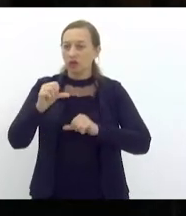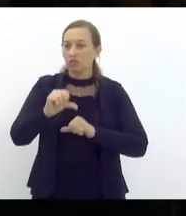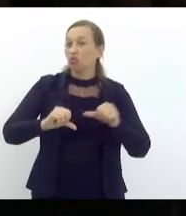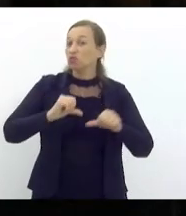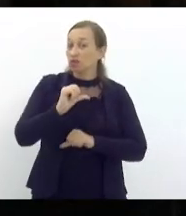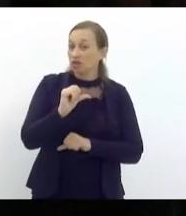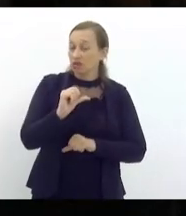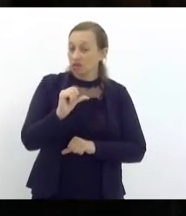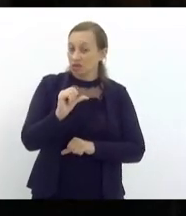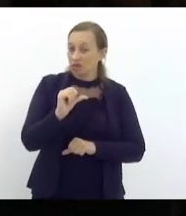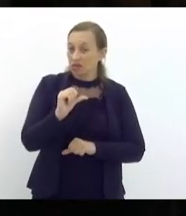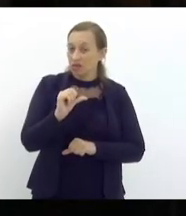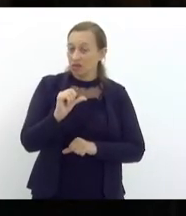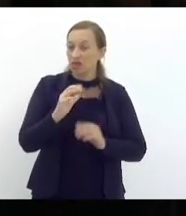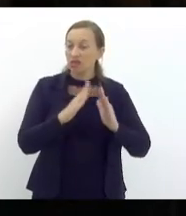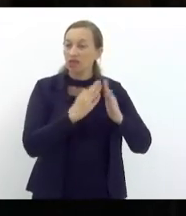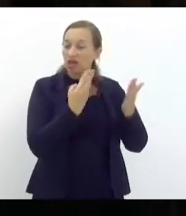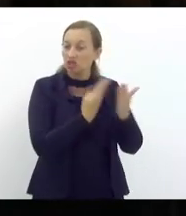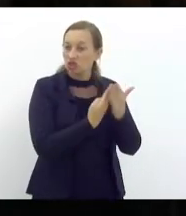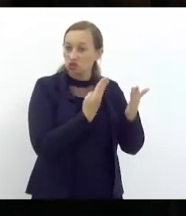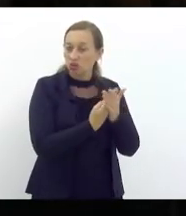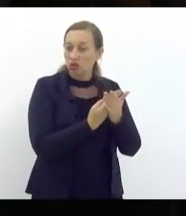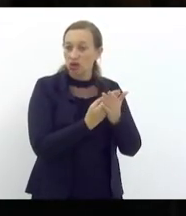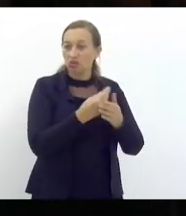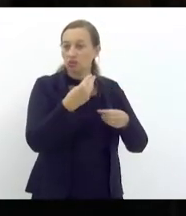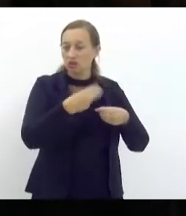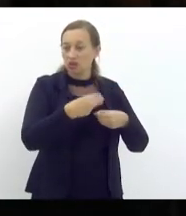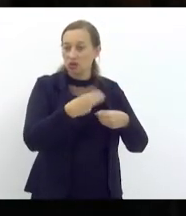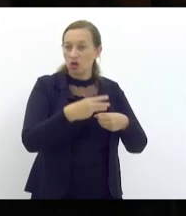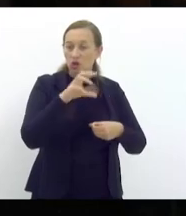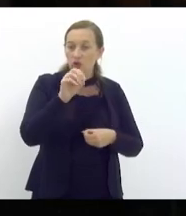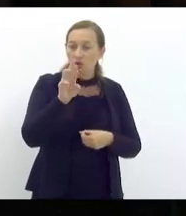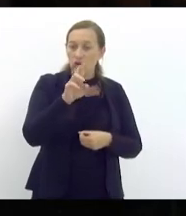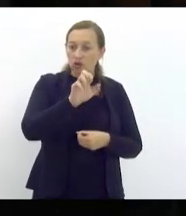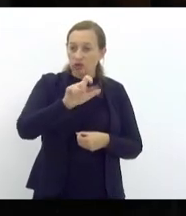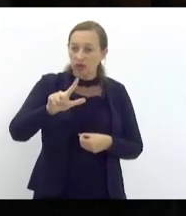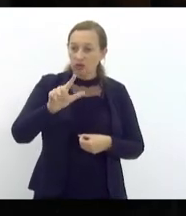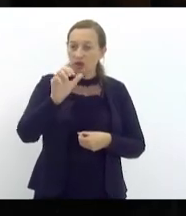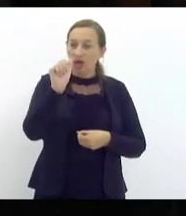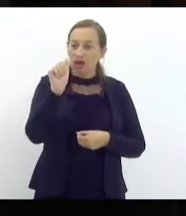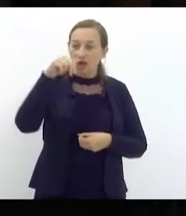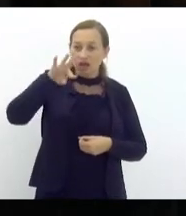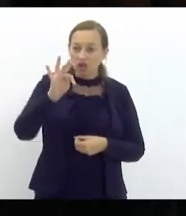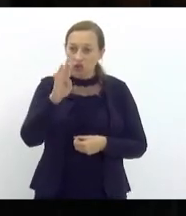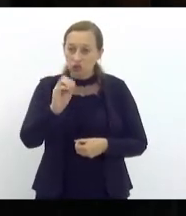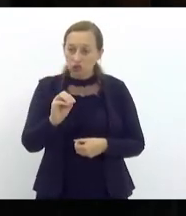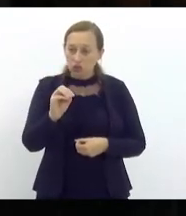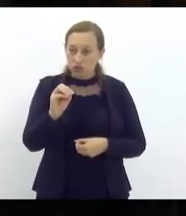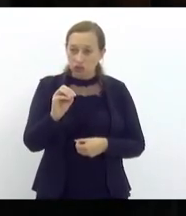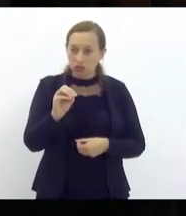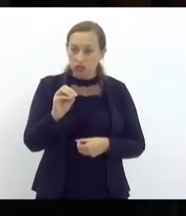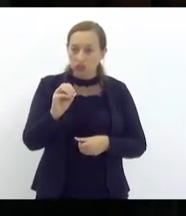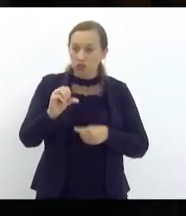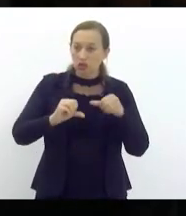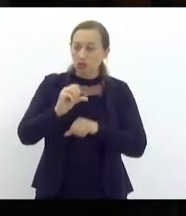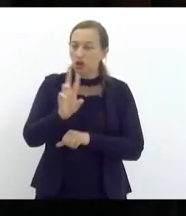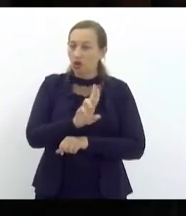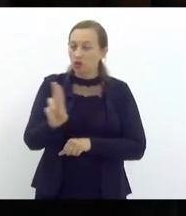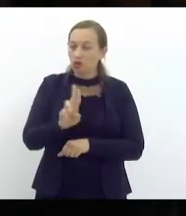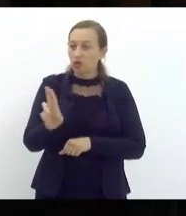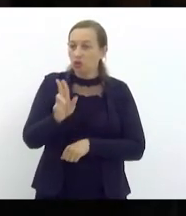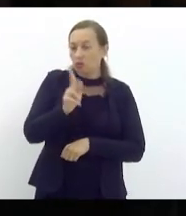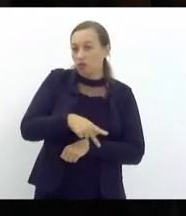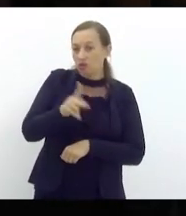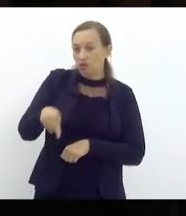mudança da Escola Municipal Coronel Antônio Benigno Ribeiro para o nome de professor Olavo de Carvalho que de